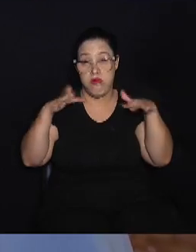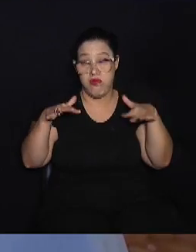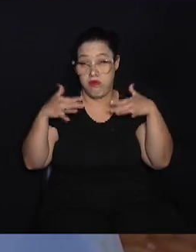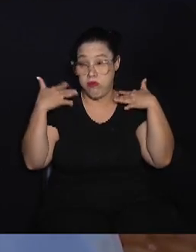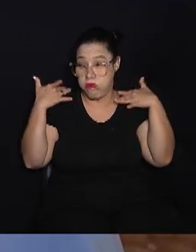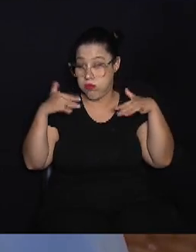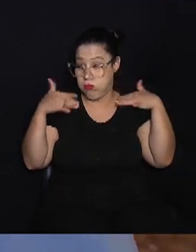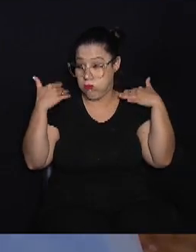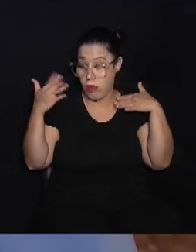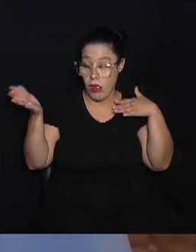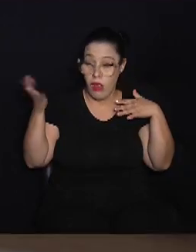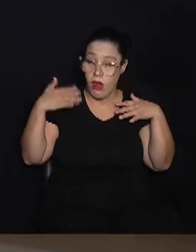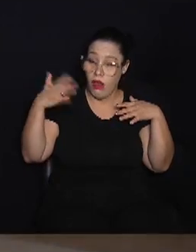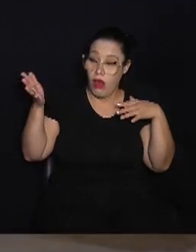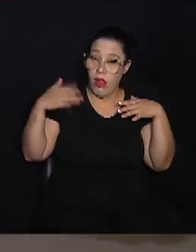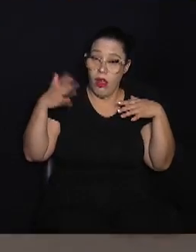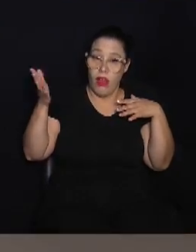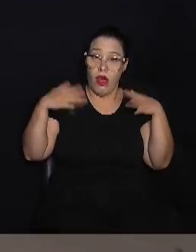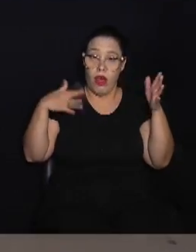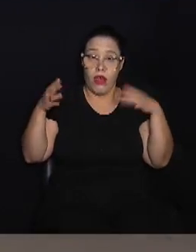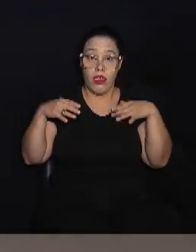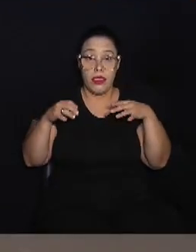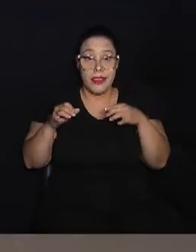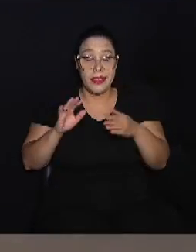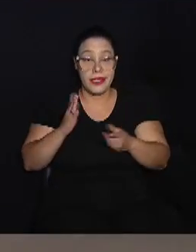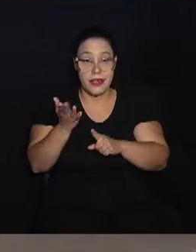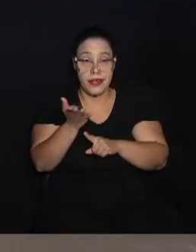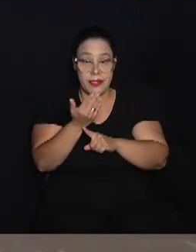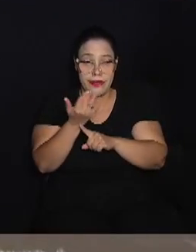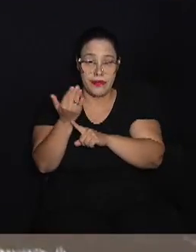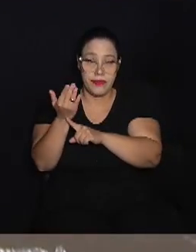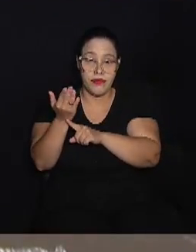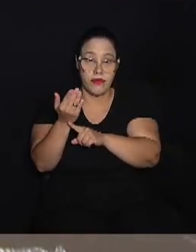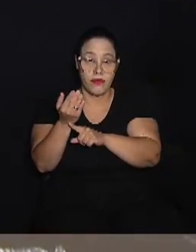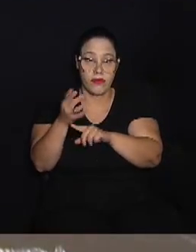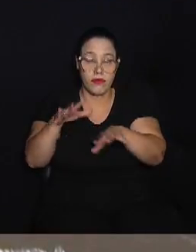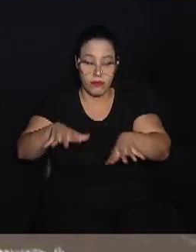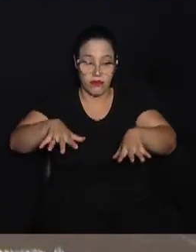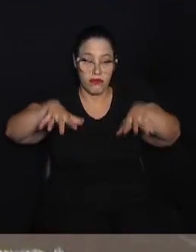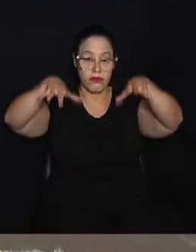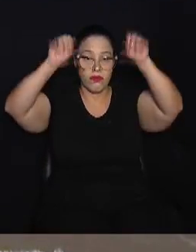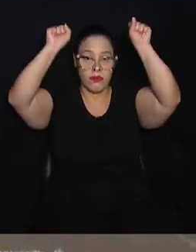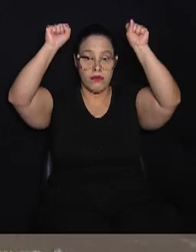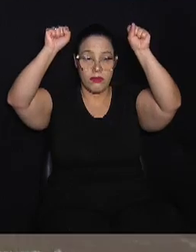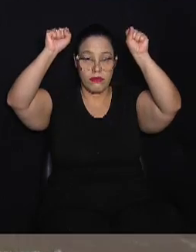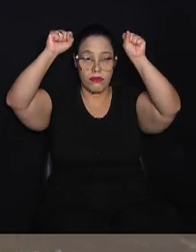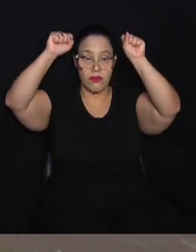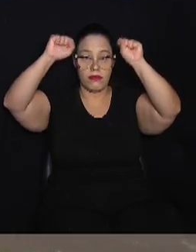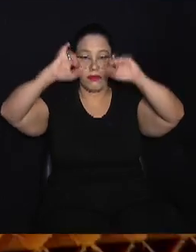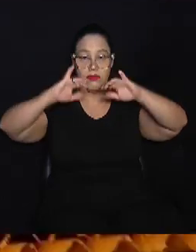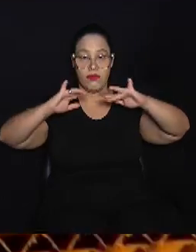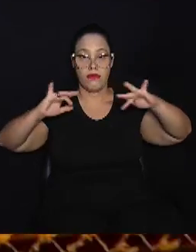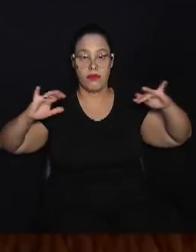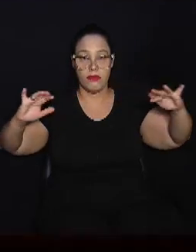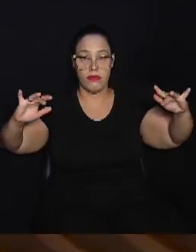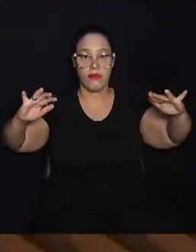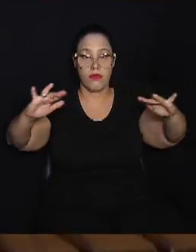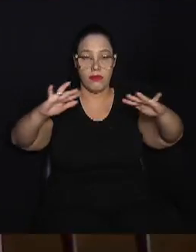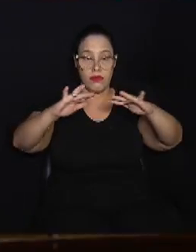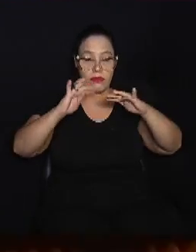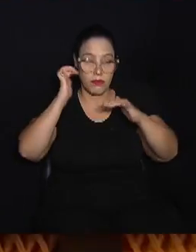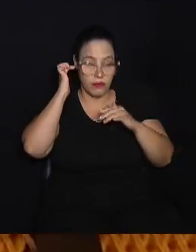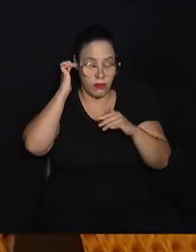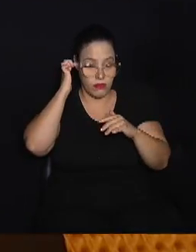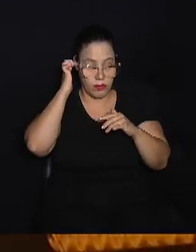estamos enfrentando nesses meses, né? Essa tecnologia consiste em capturar o ar do ambiente externo e passá-lo por um